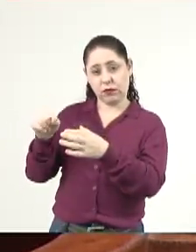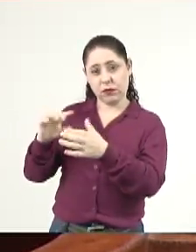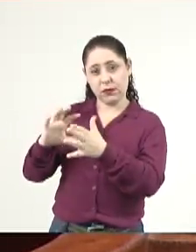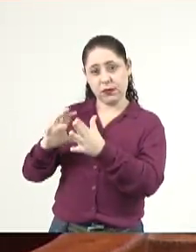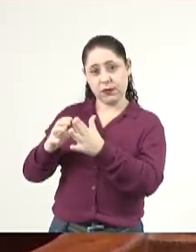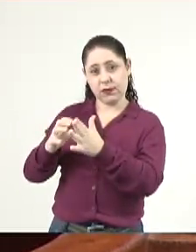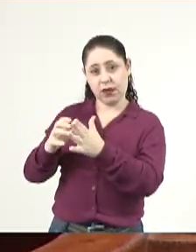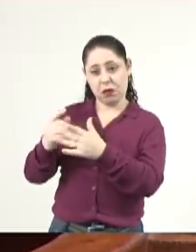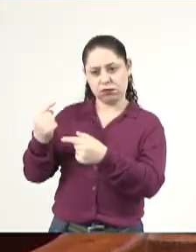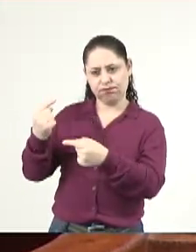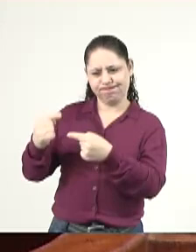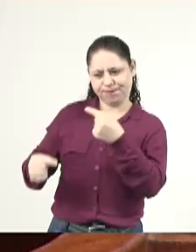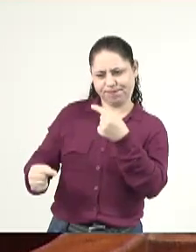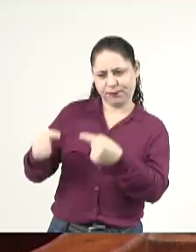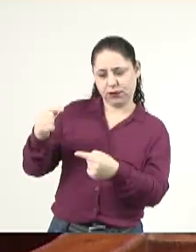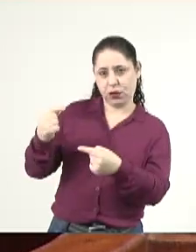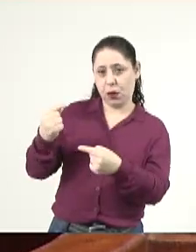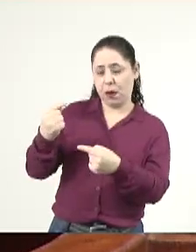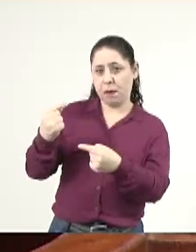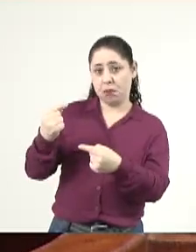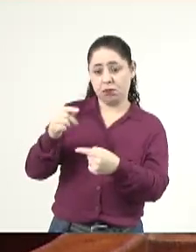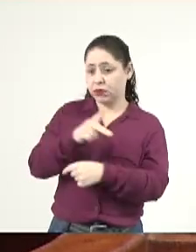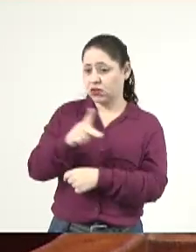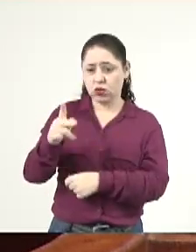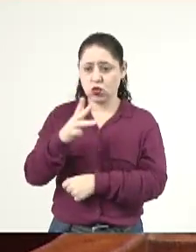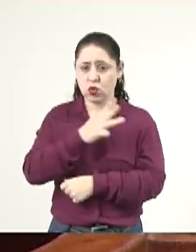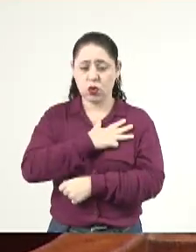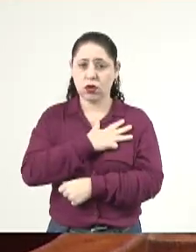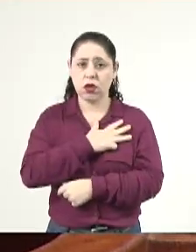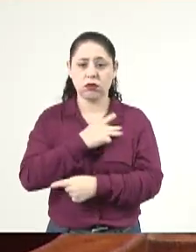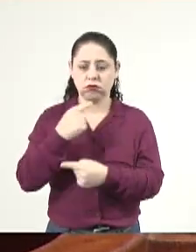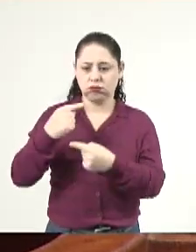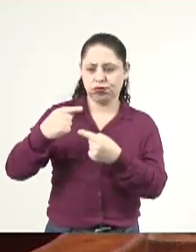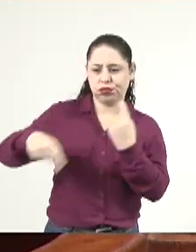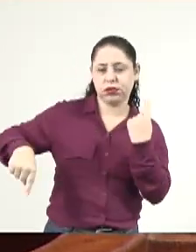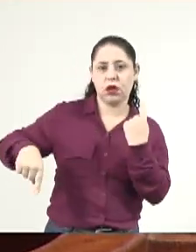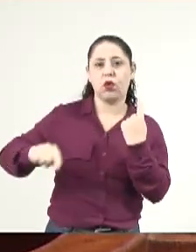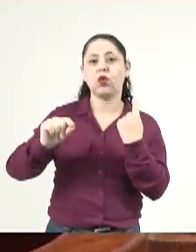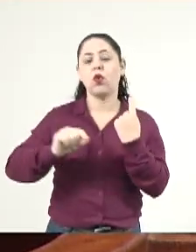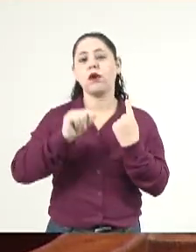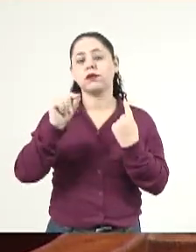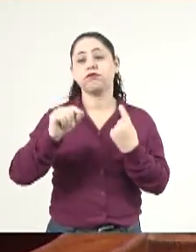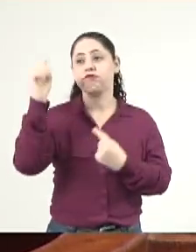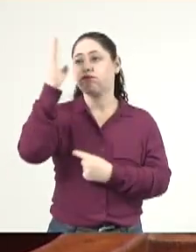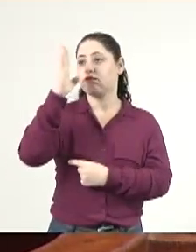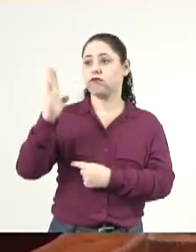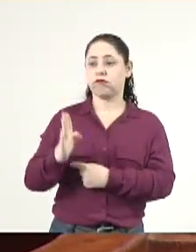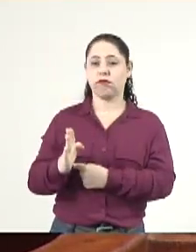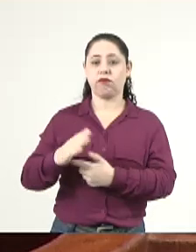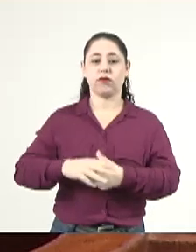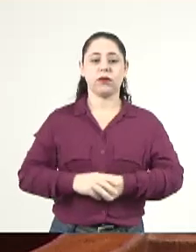faz oposição não ao presidente Lula, mas faz oposição ao Brasil,